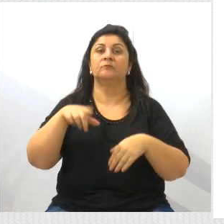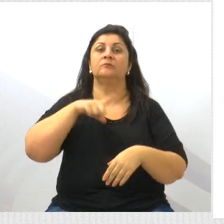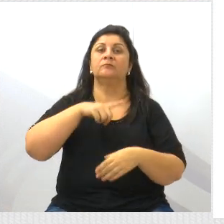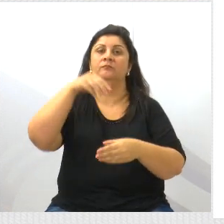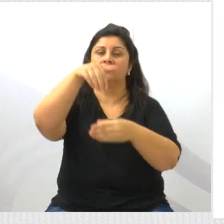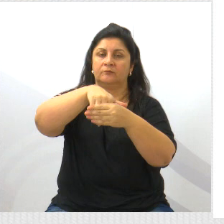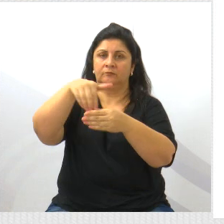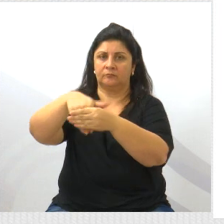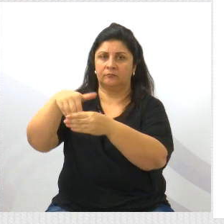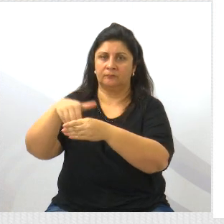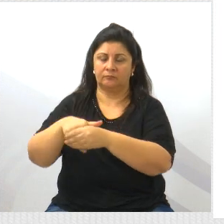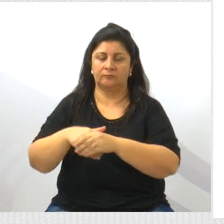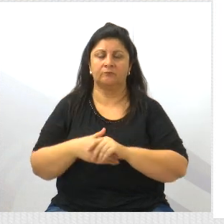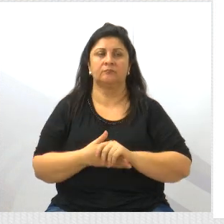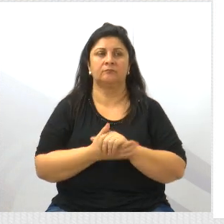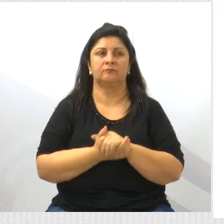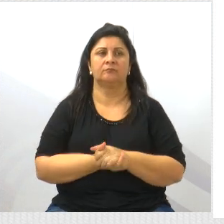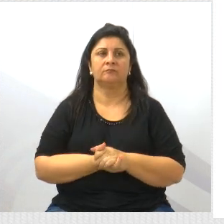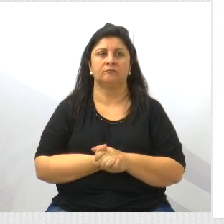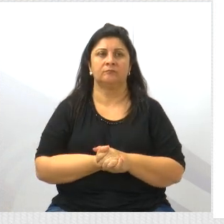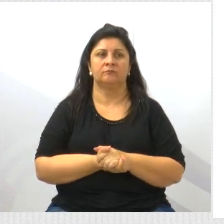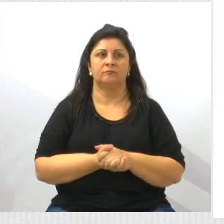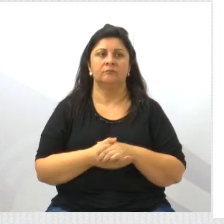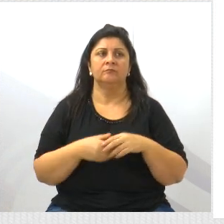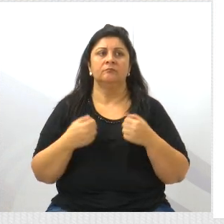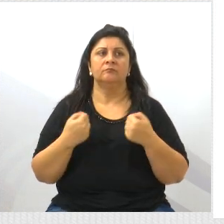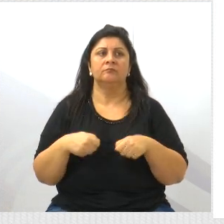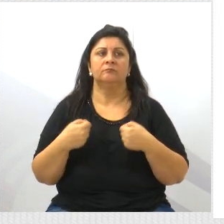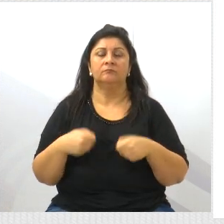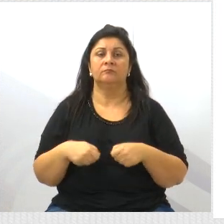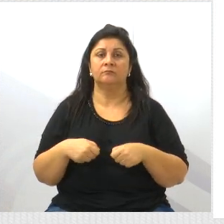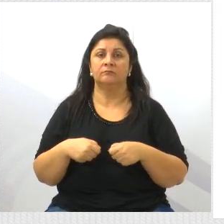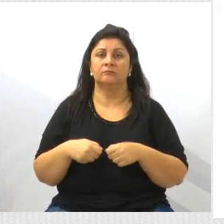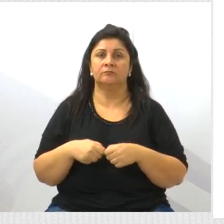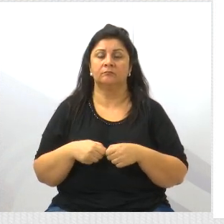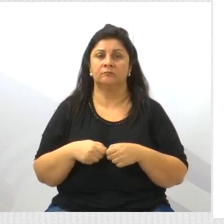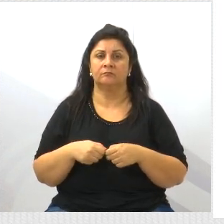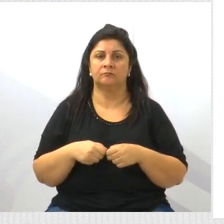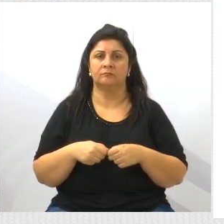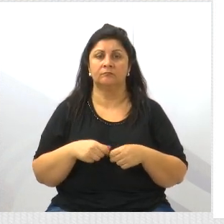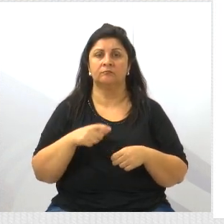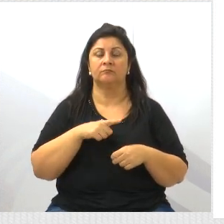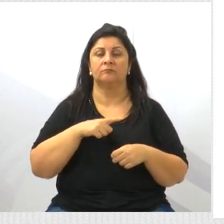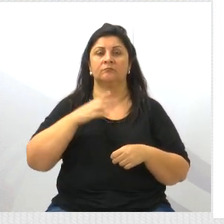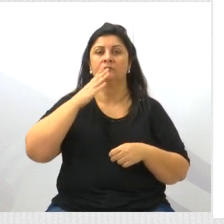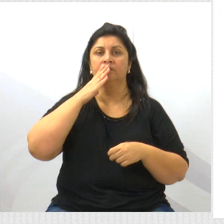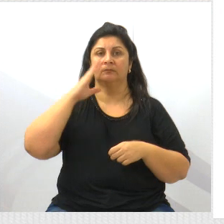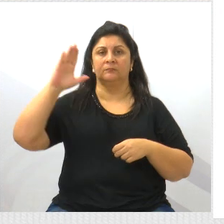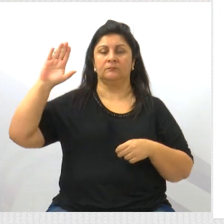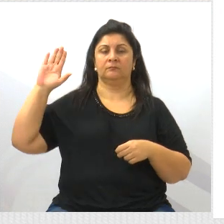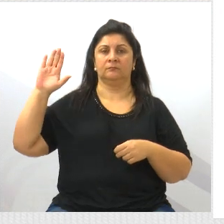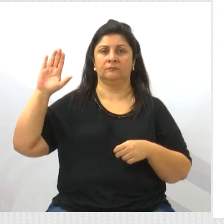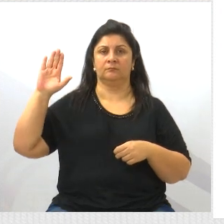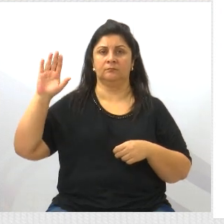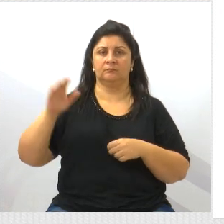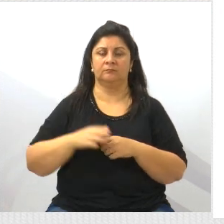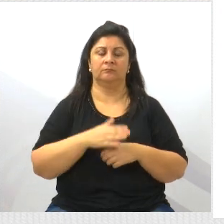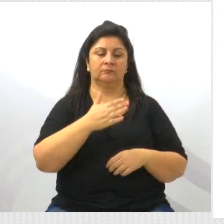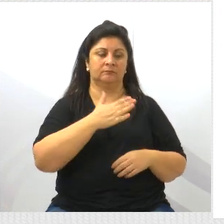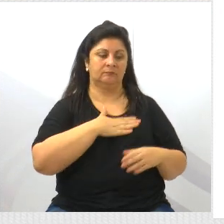né? Nós precisamos tirar candidatos da Minha Casa Minha